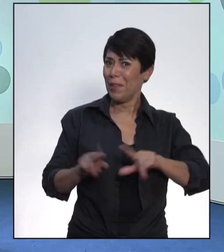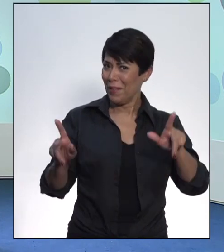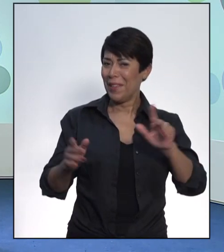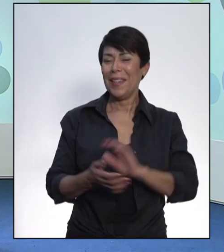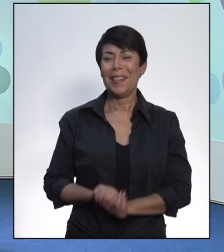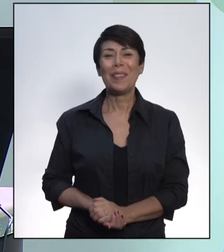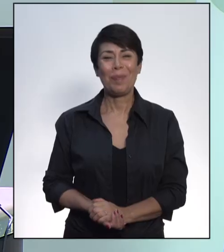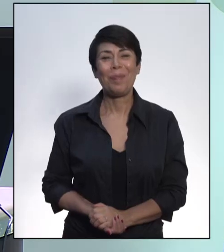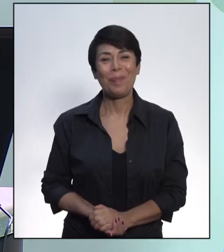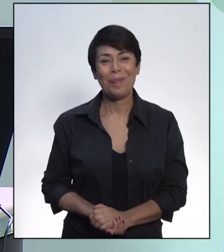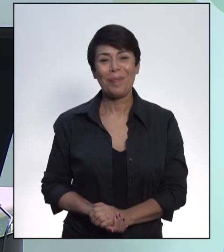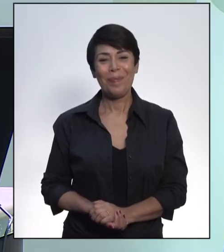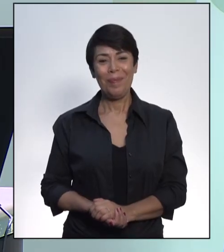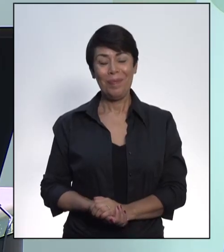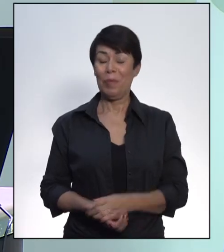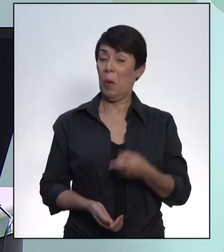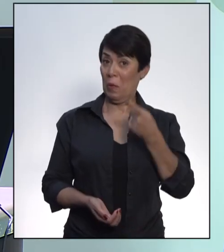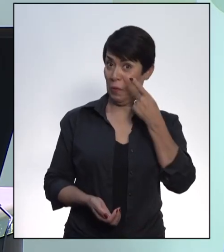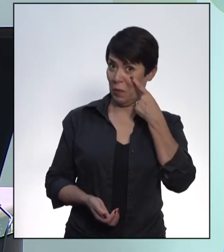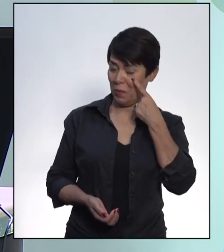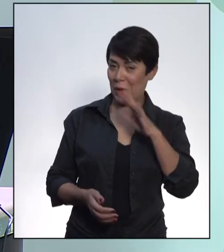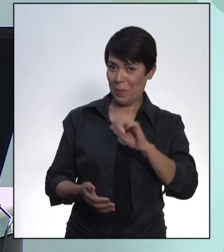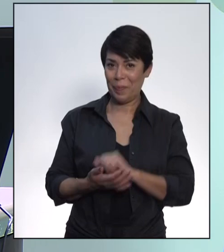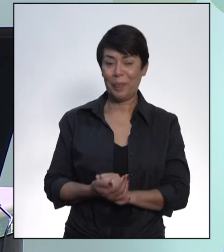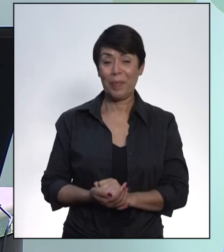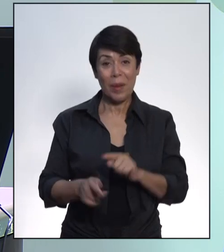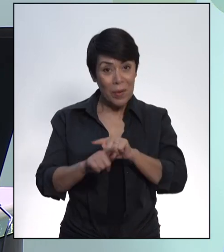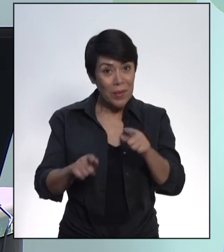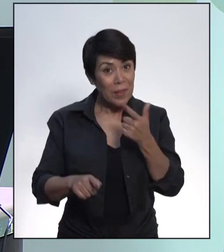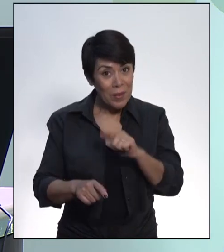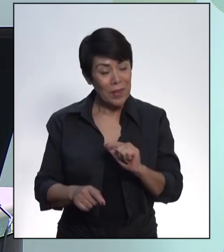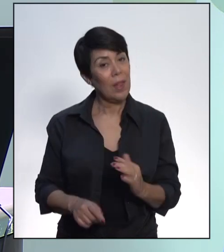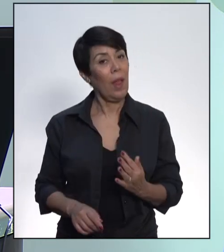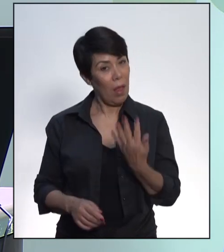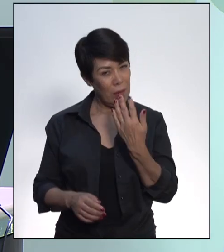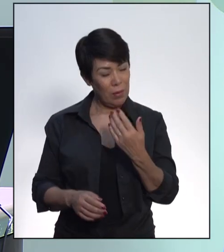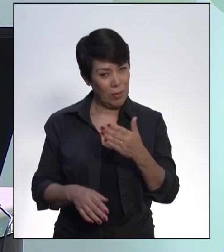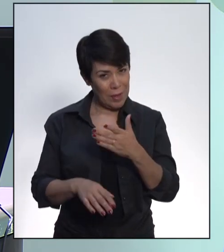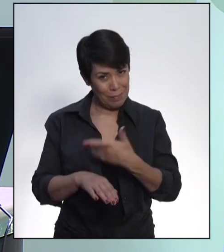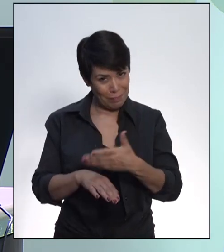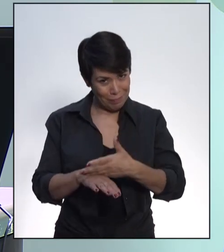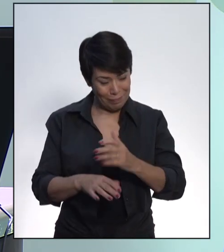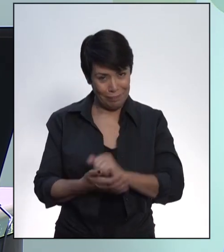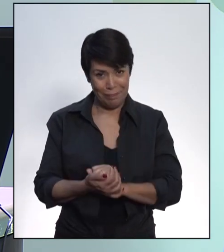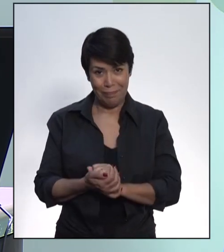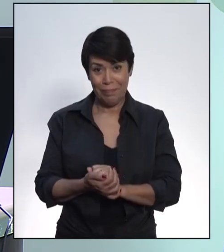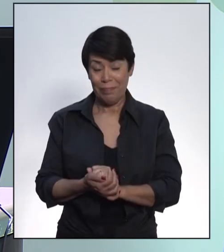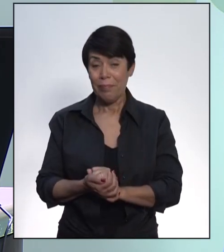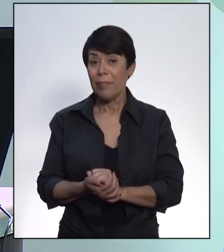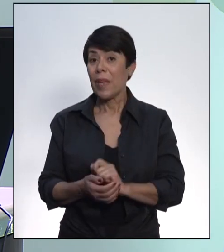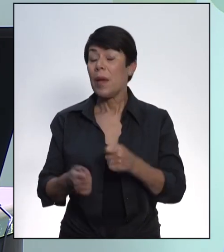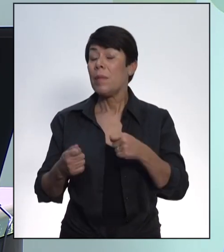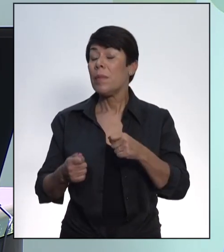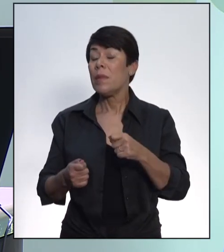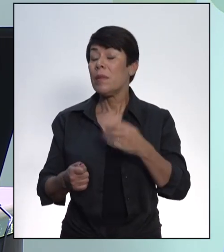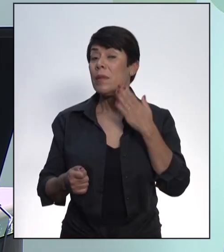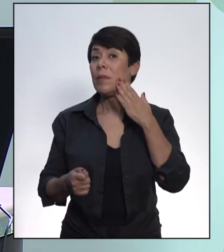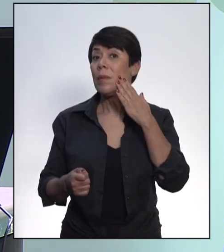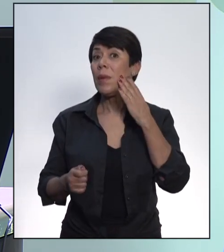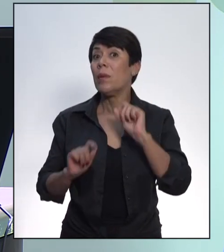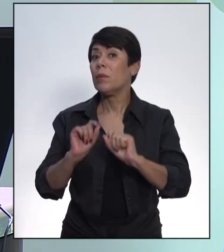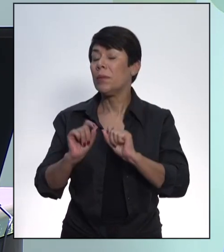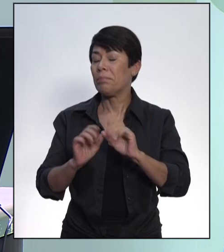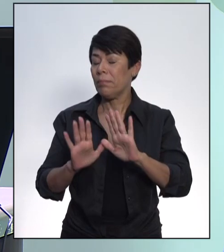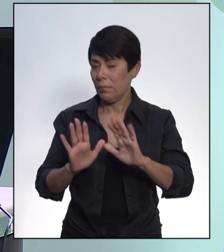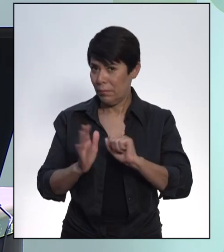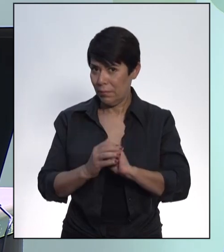E aí, o que você acha? Vamos ver, né? Para vocês poderem resolver esse exercício, vocês têm que fazer uma ideia, né? Vocês têm